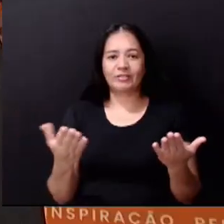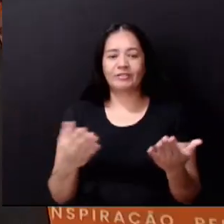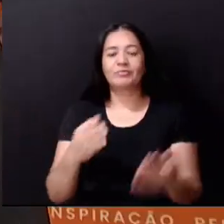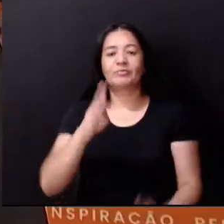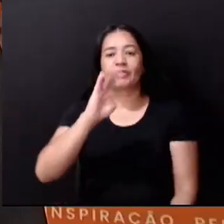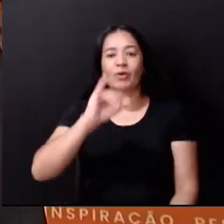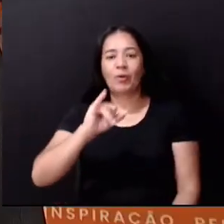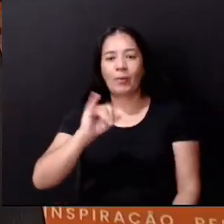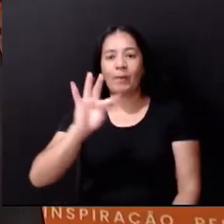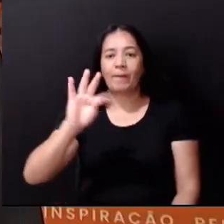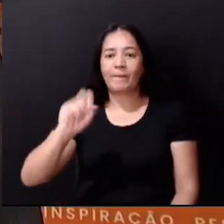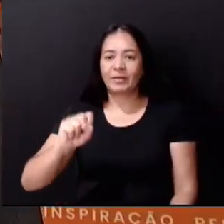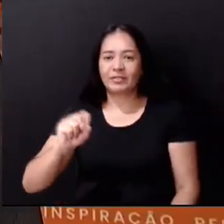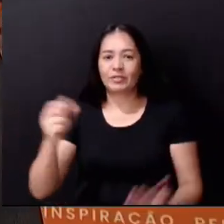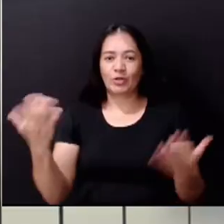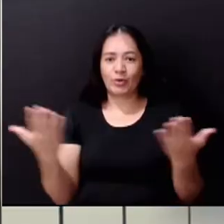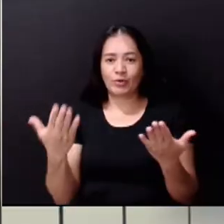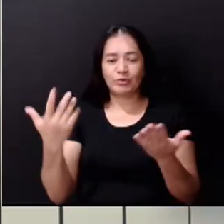pela literatura.